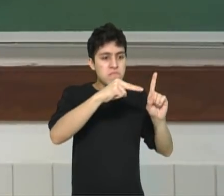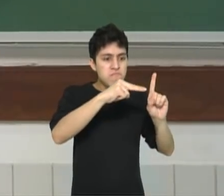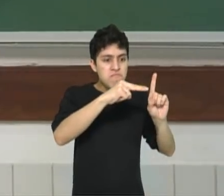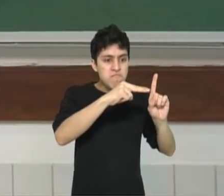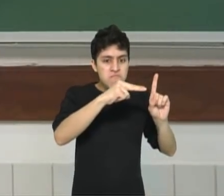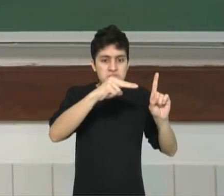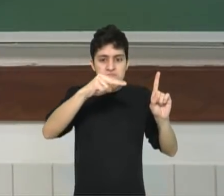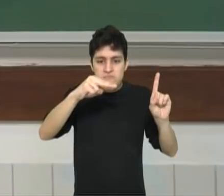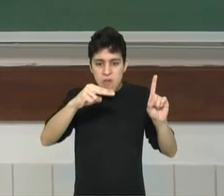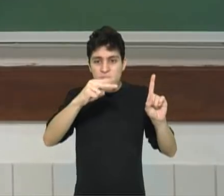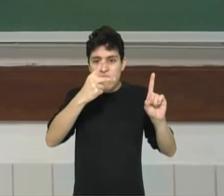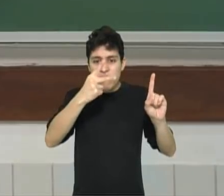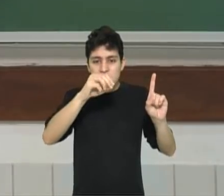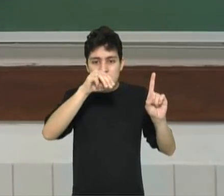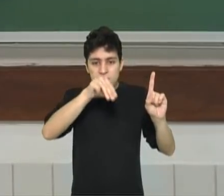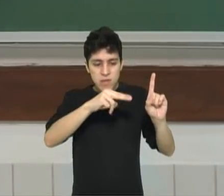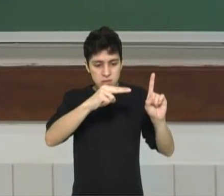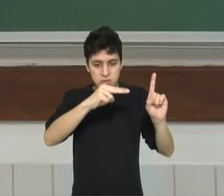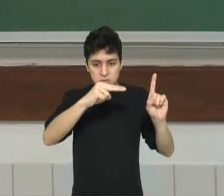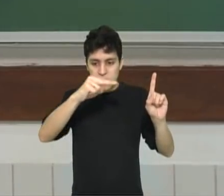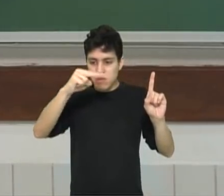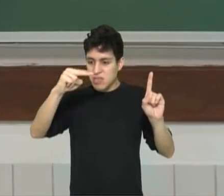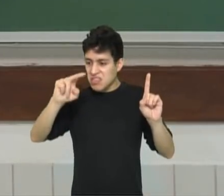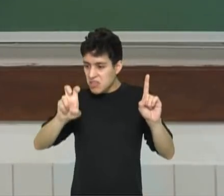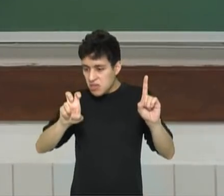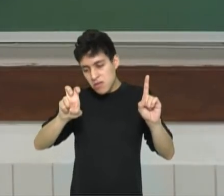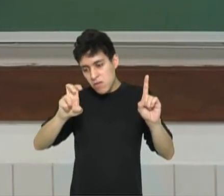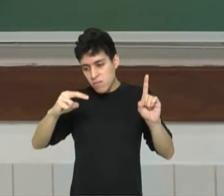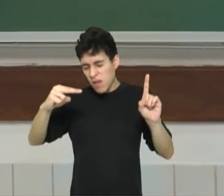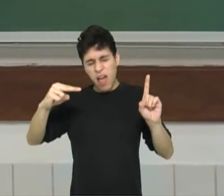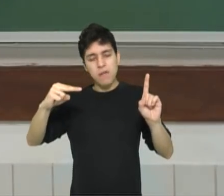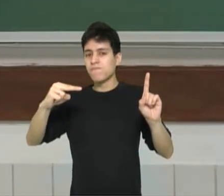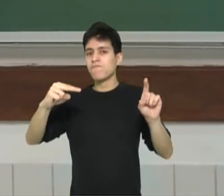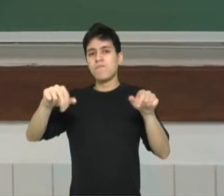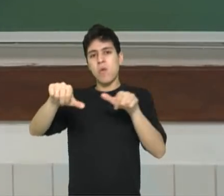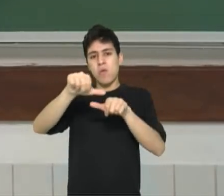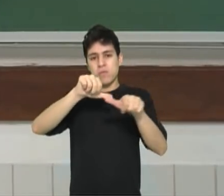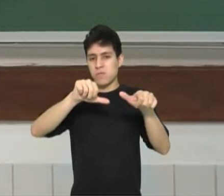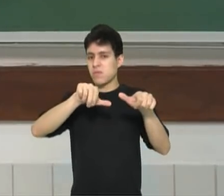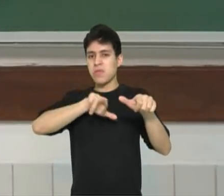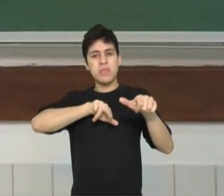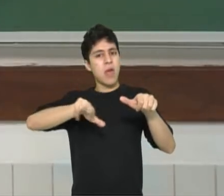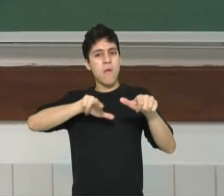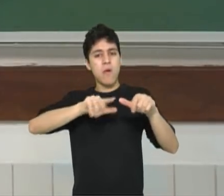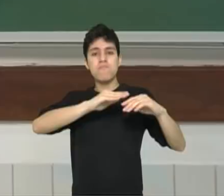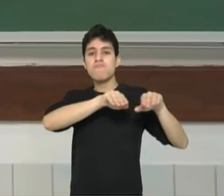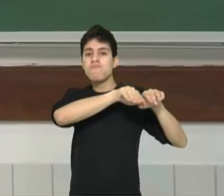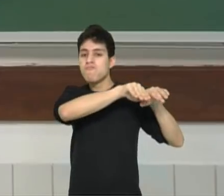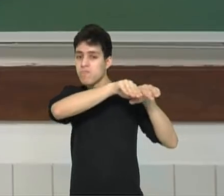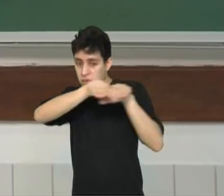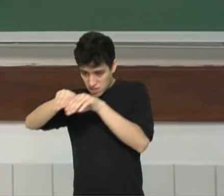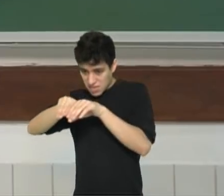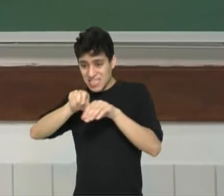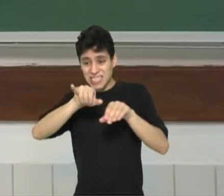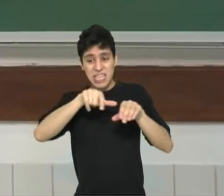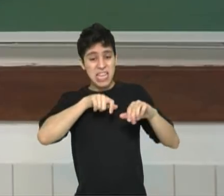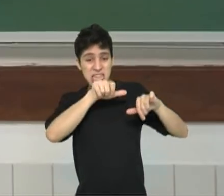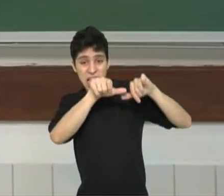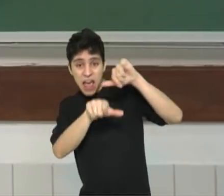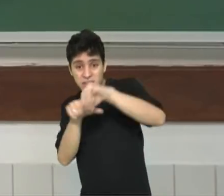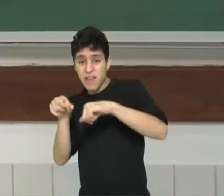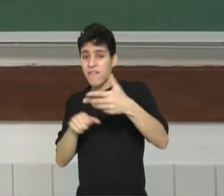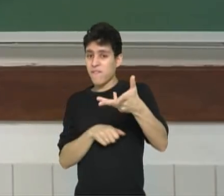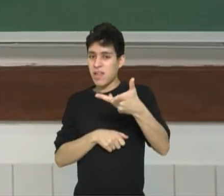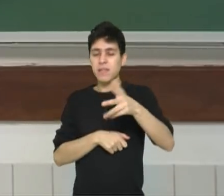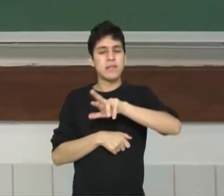num segundo, né, e apenas 5 no outro, já não é mais movimento uniforme. Se tiver alteração de